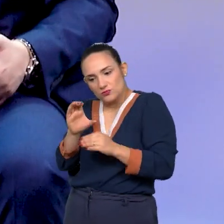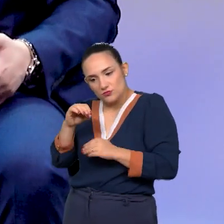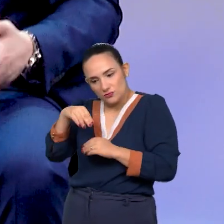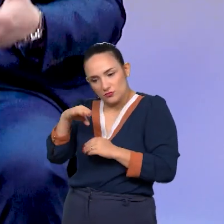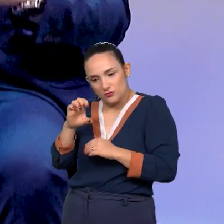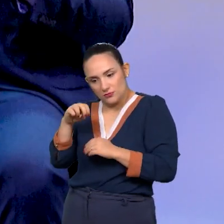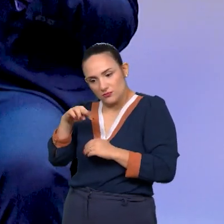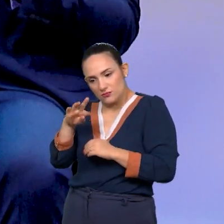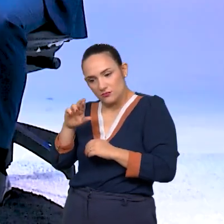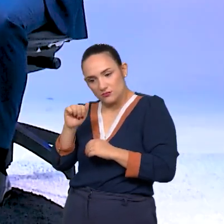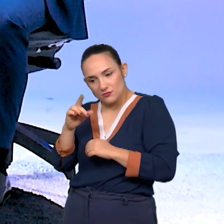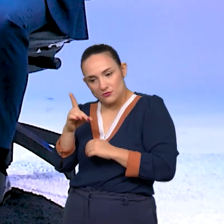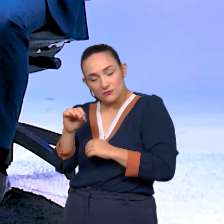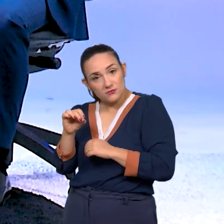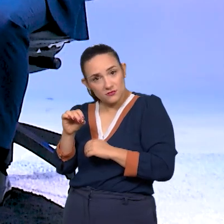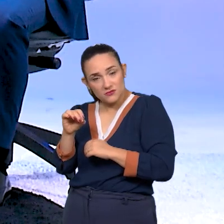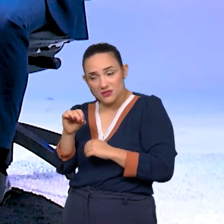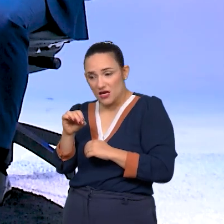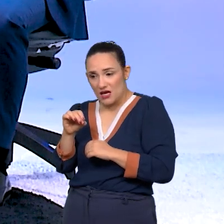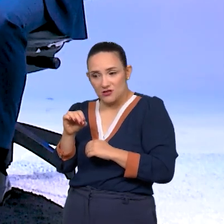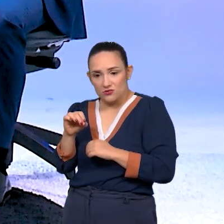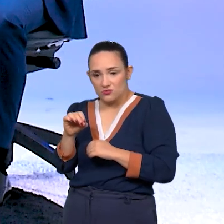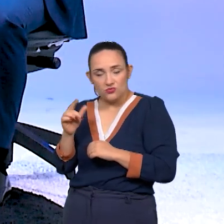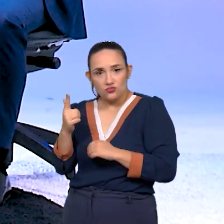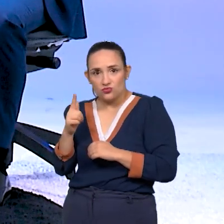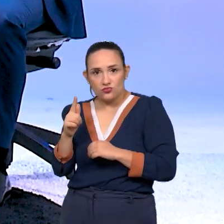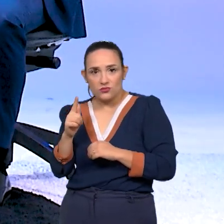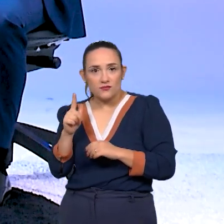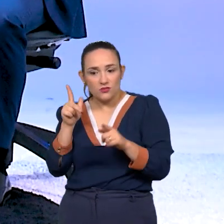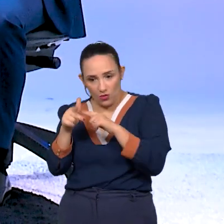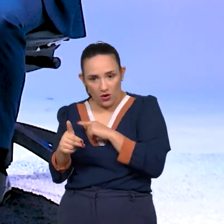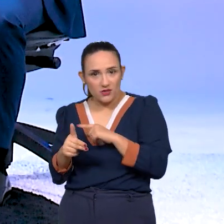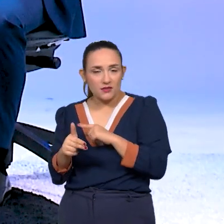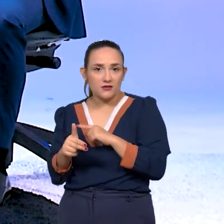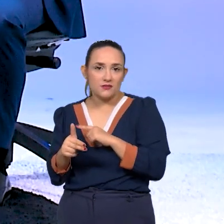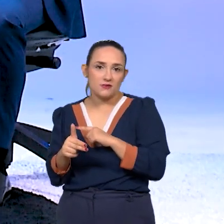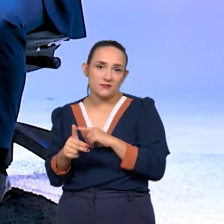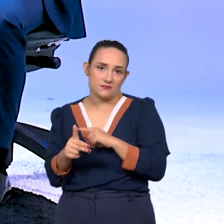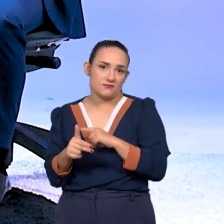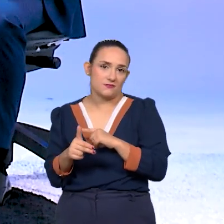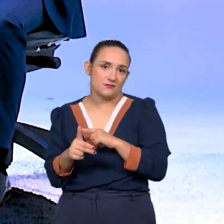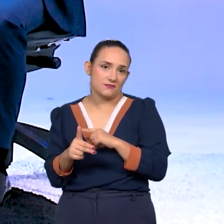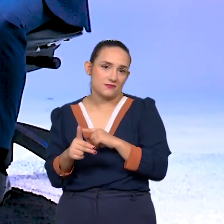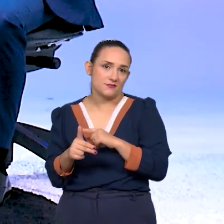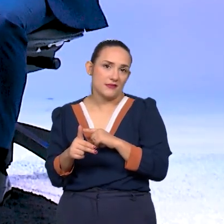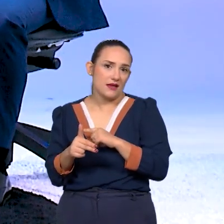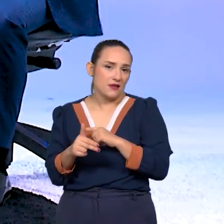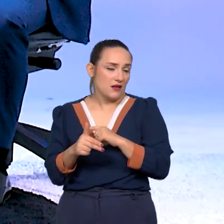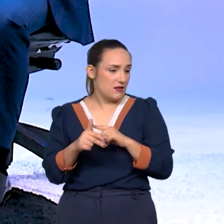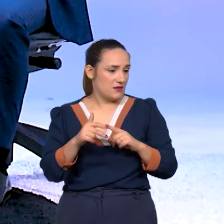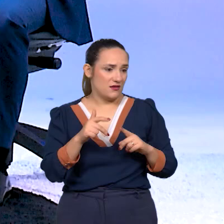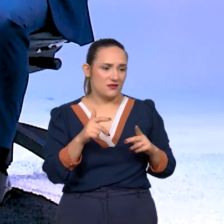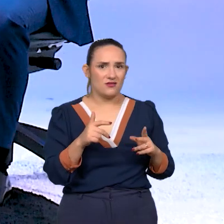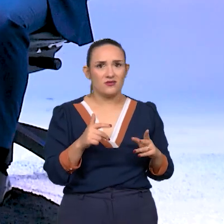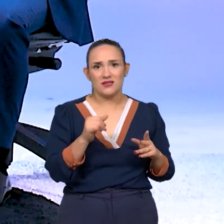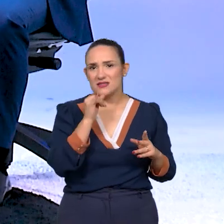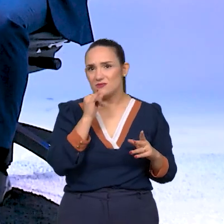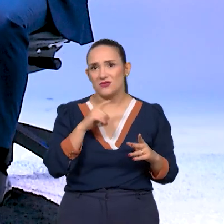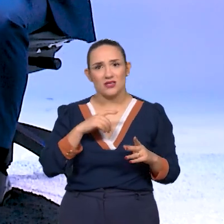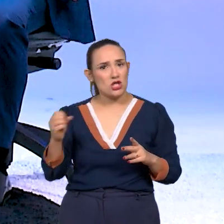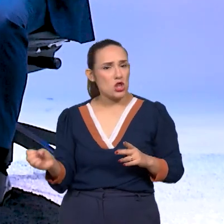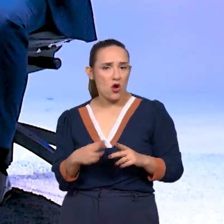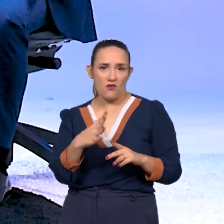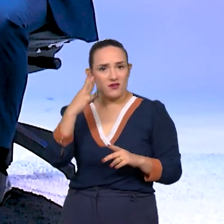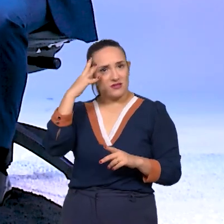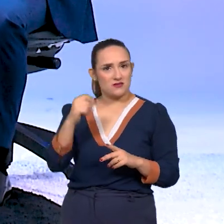geral então para o STF ele não tá falando ele tá reafirmando a jurisprudência dele e não trazendo uma nova jurisprudência ele não mudou o